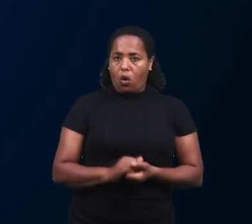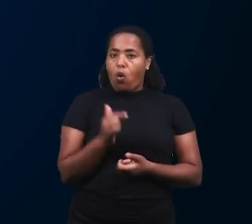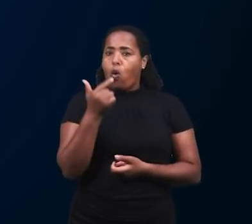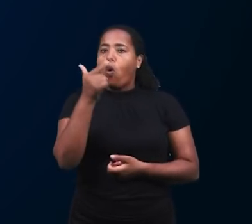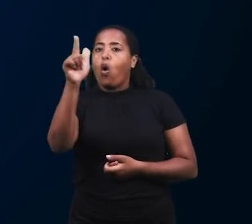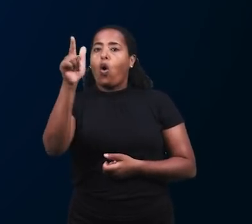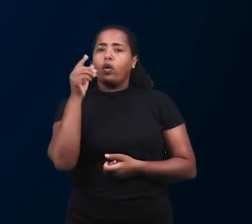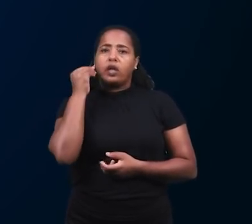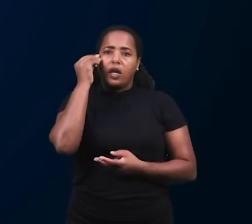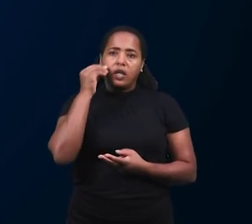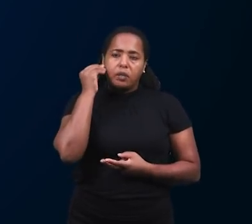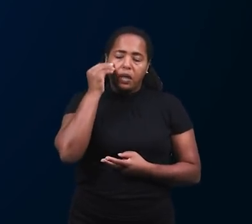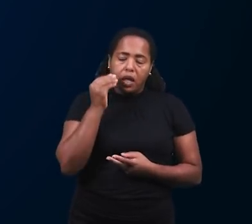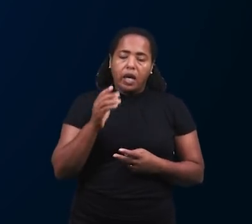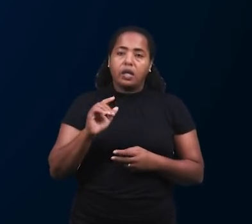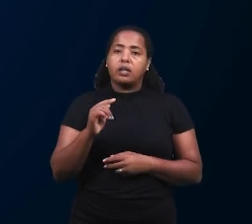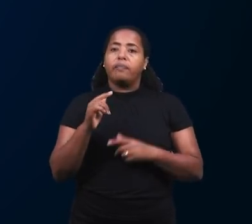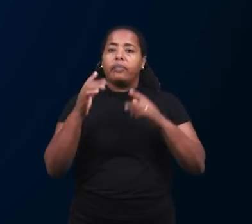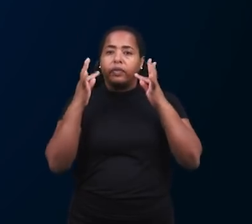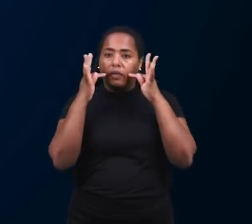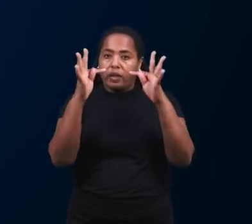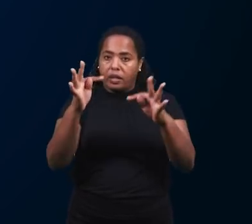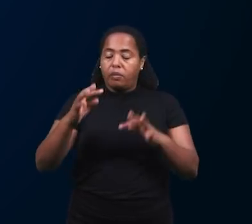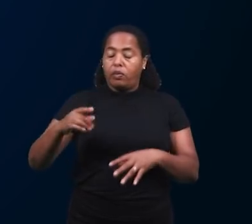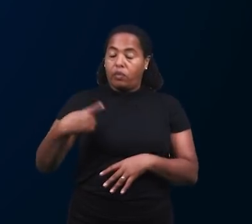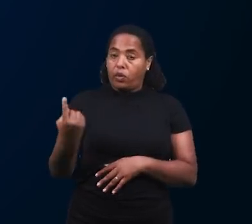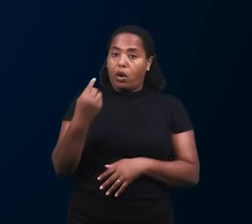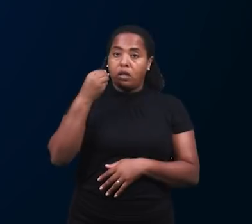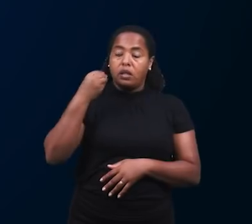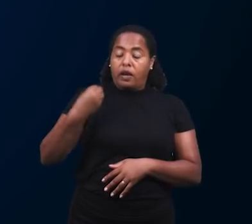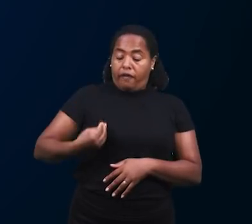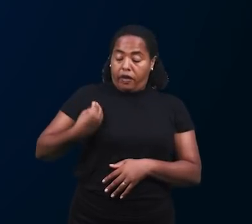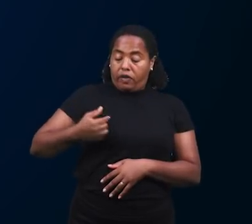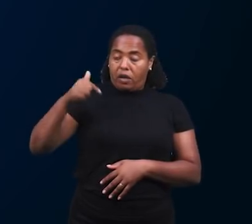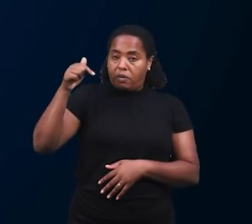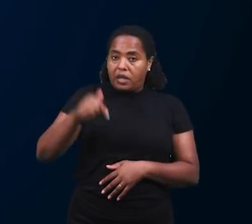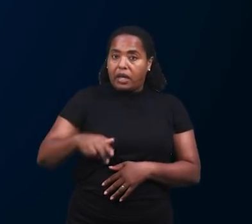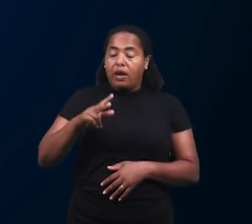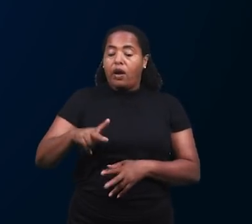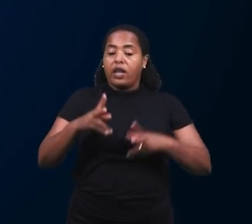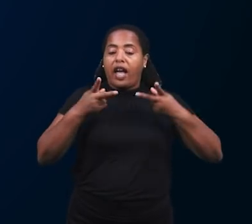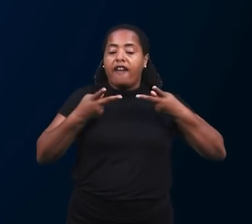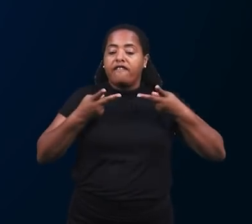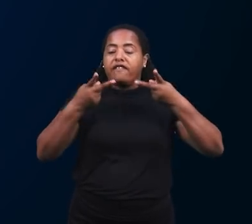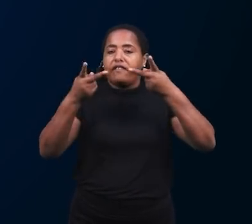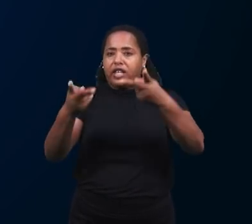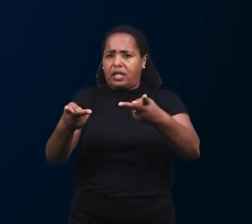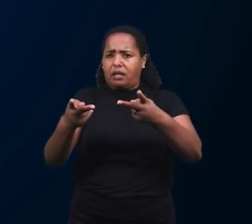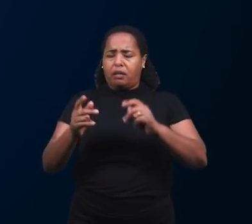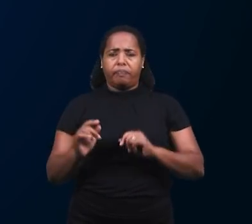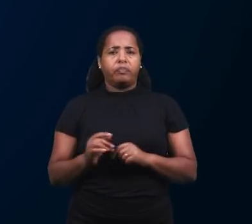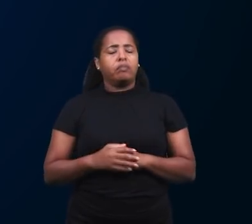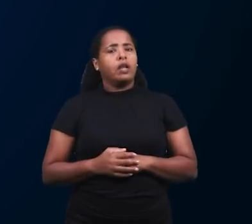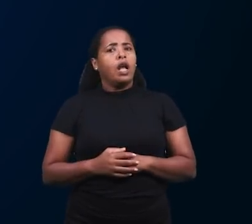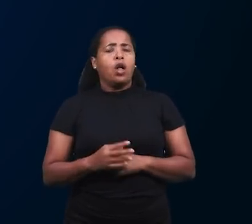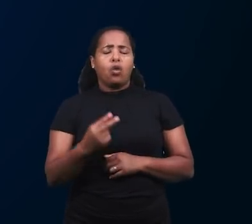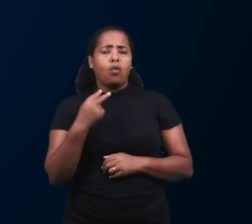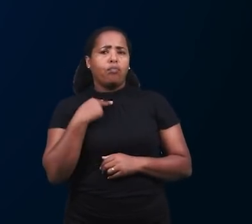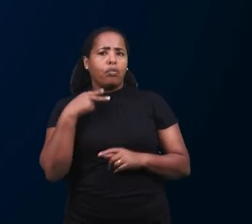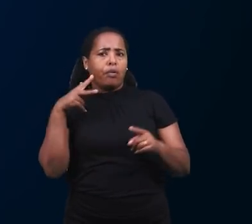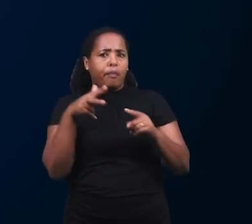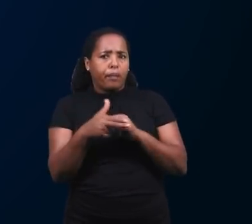tem nos abençoado. E uma outra experiência, outro testemunho que nós temos vivido aqui são